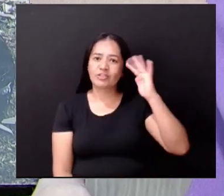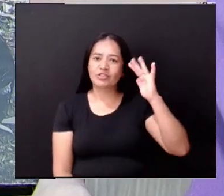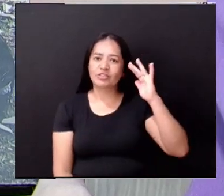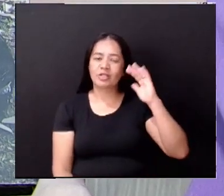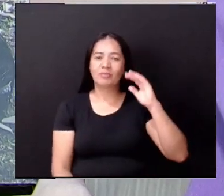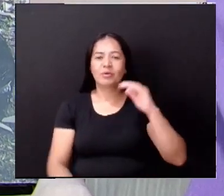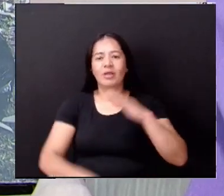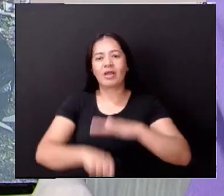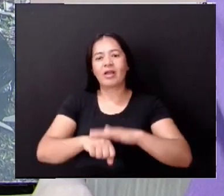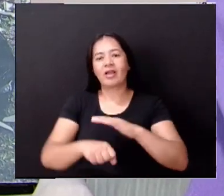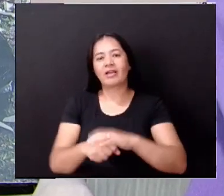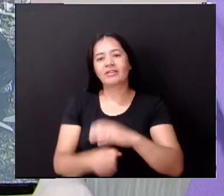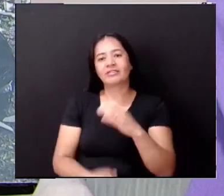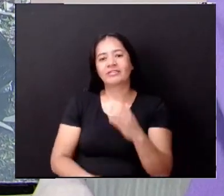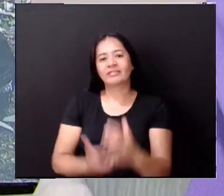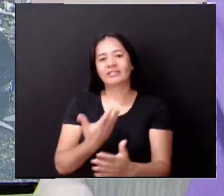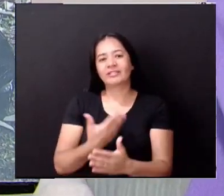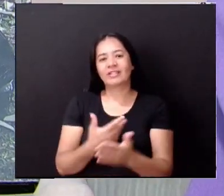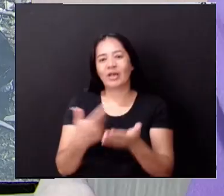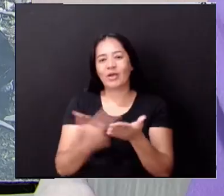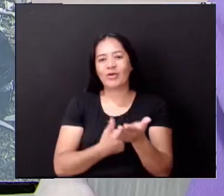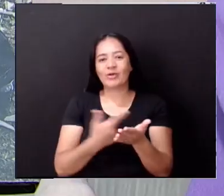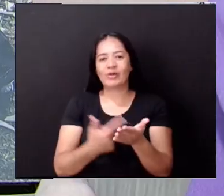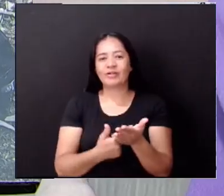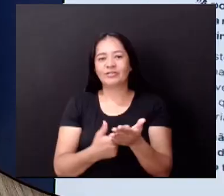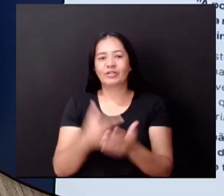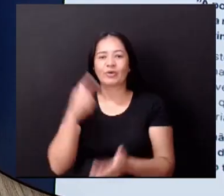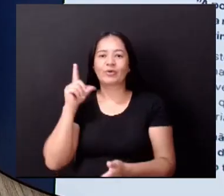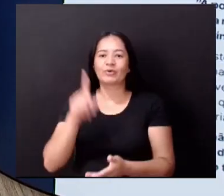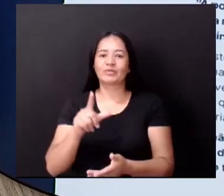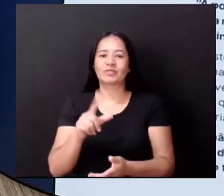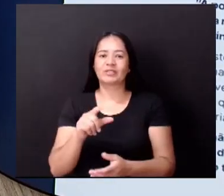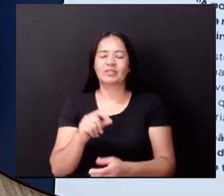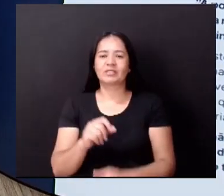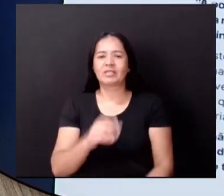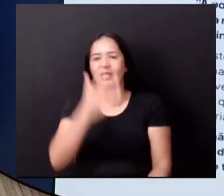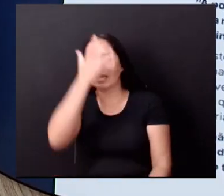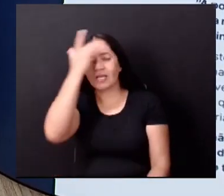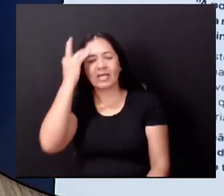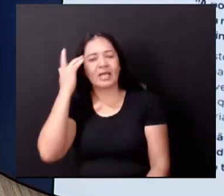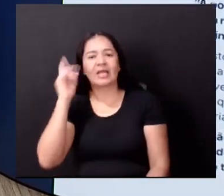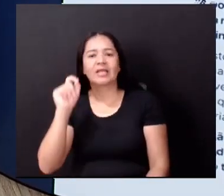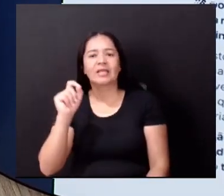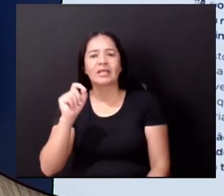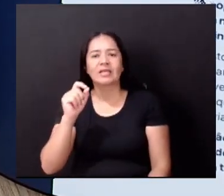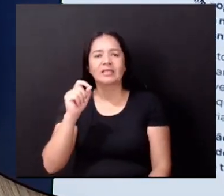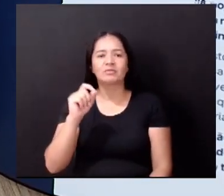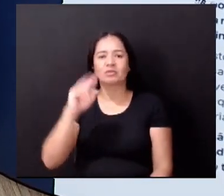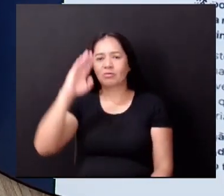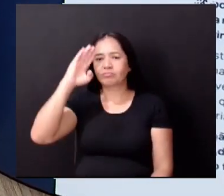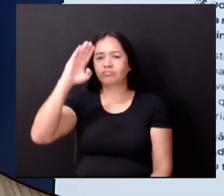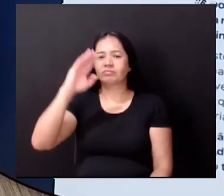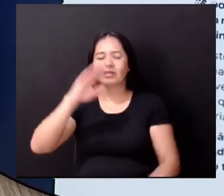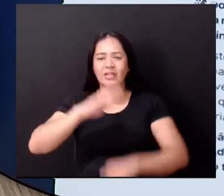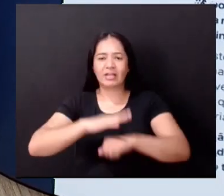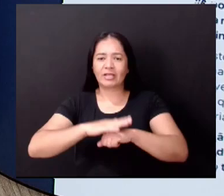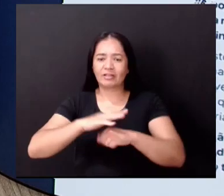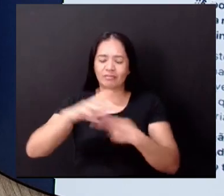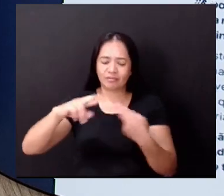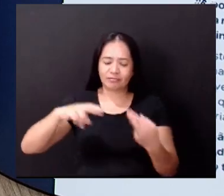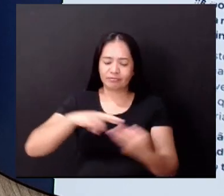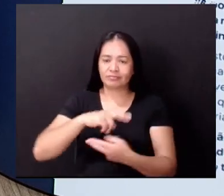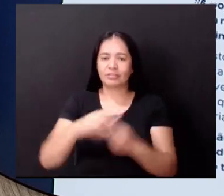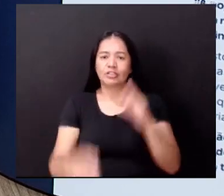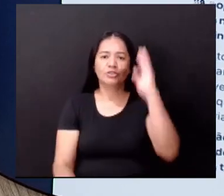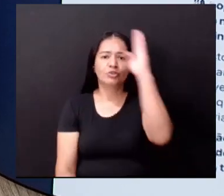nós imaginamos criar uma obra que desse conta da cadeia da reciclagem. Quem são os atores principais que fazem